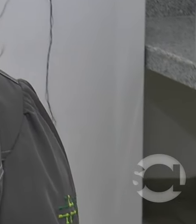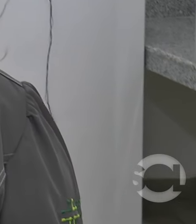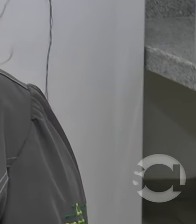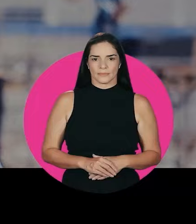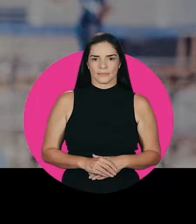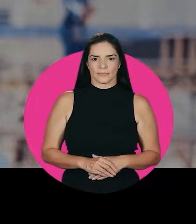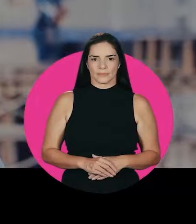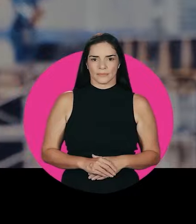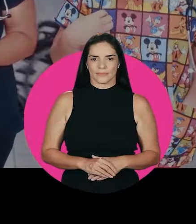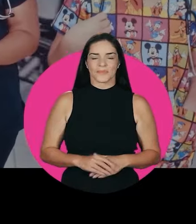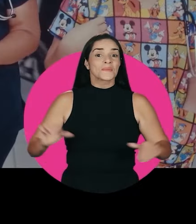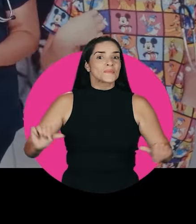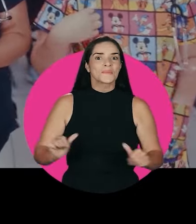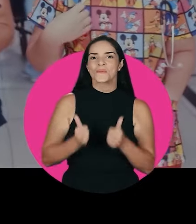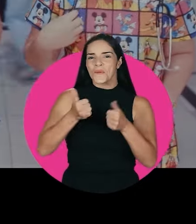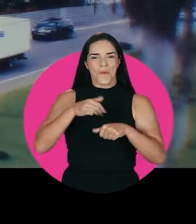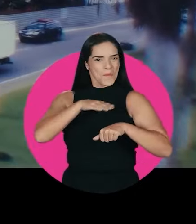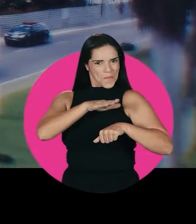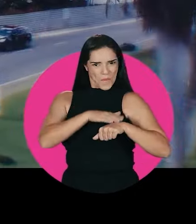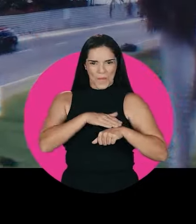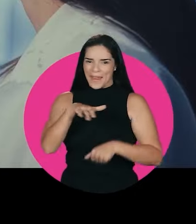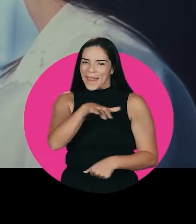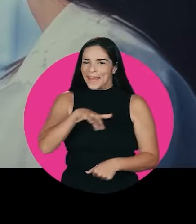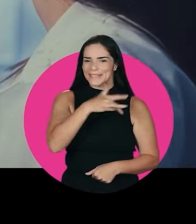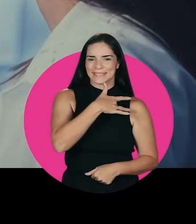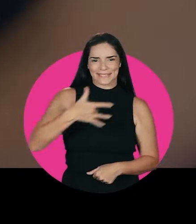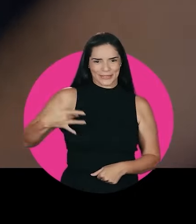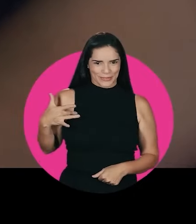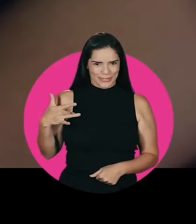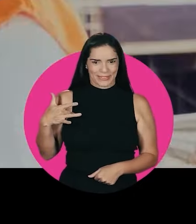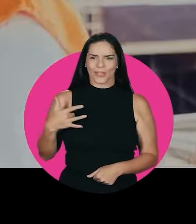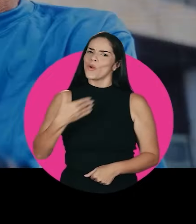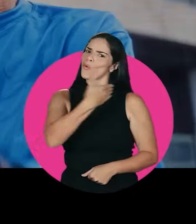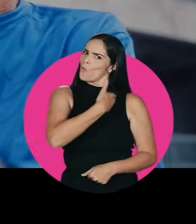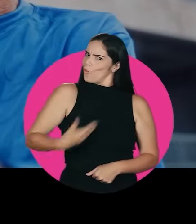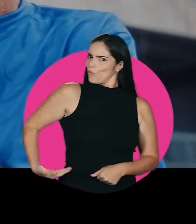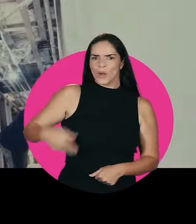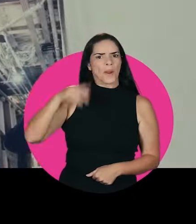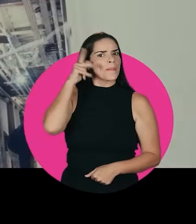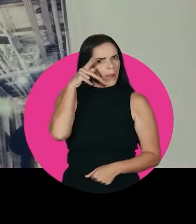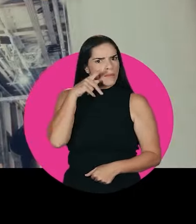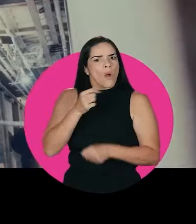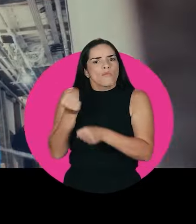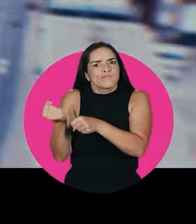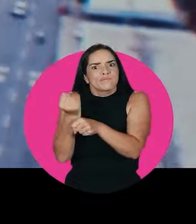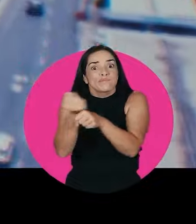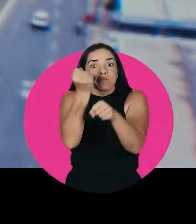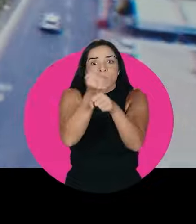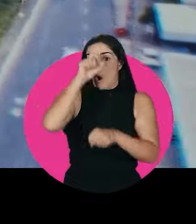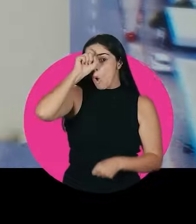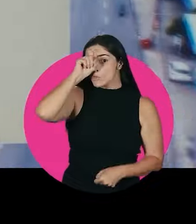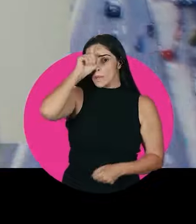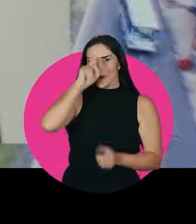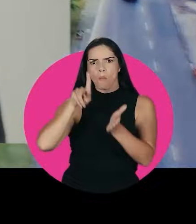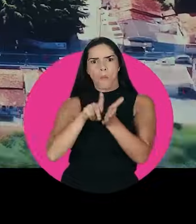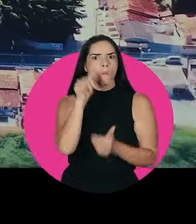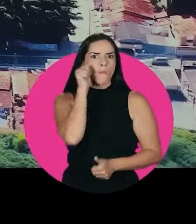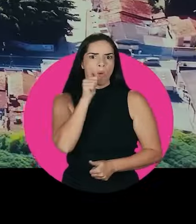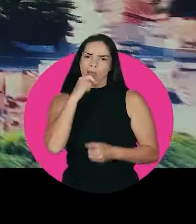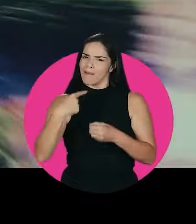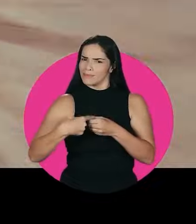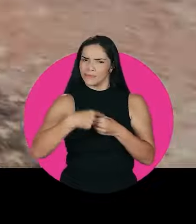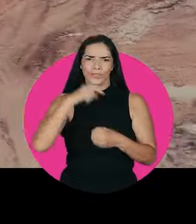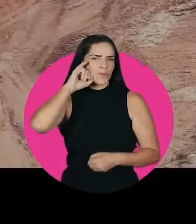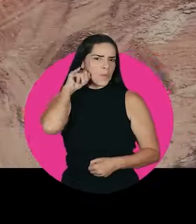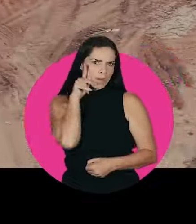leite materno é o nosso melhor momento na saúde o Governo da Paraíba está construindo o Hospital da Mulher em